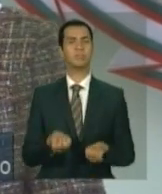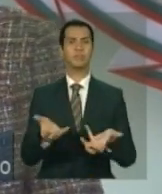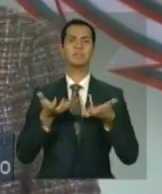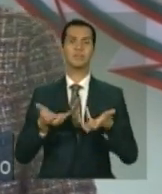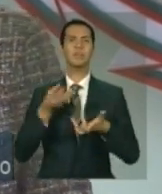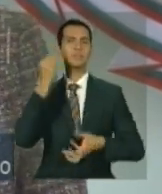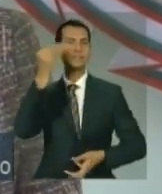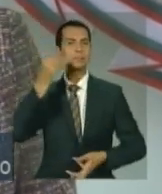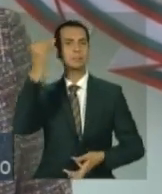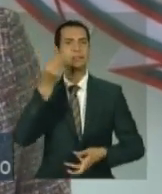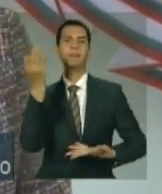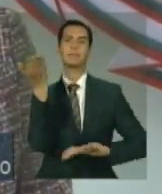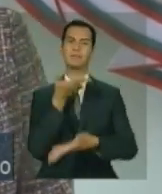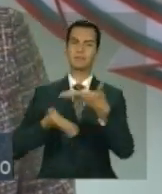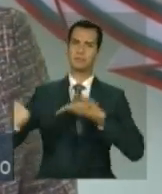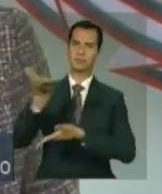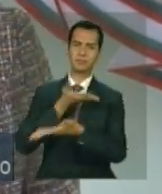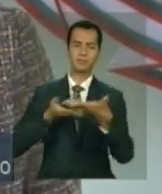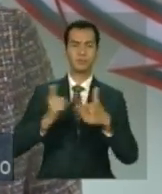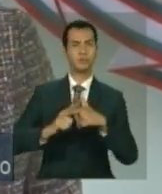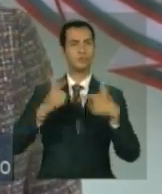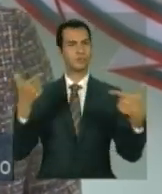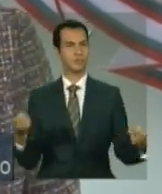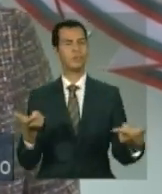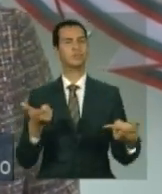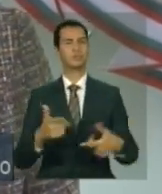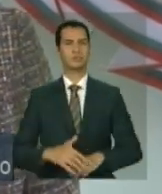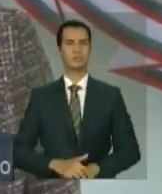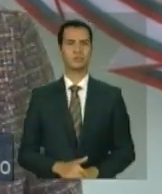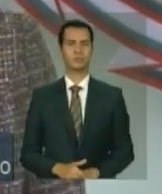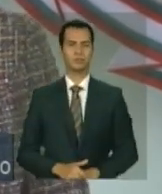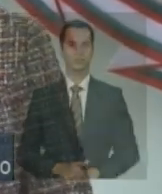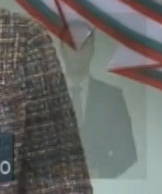experiências bem sucedidas. Com